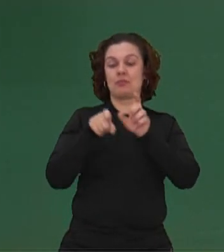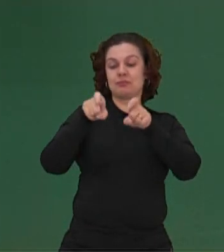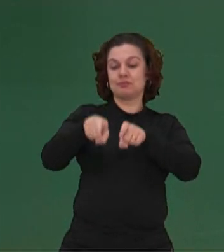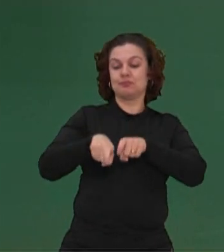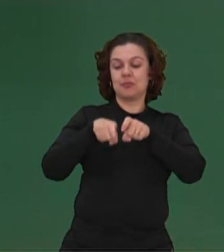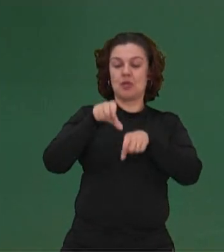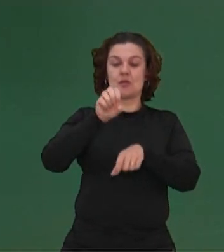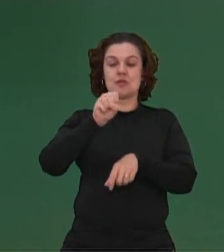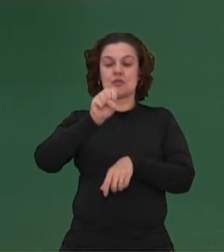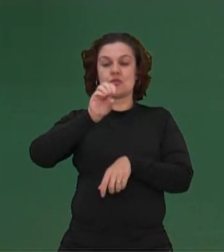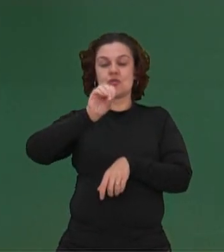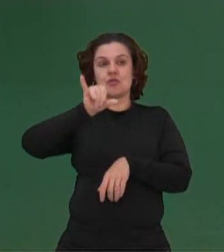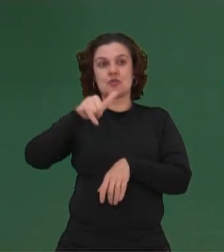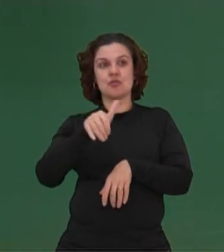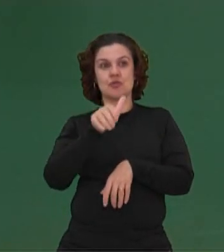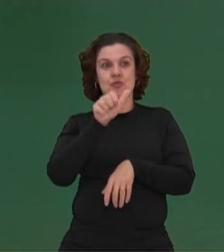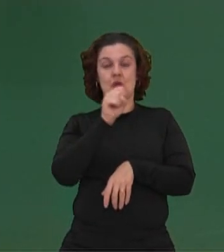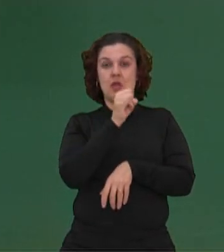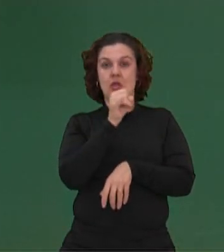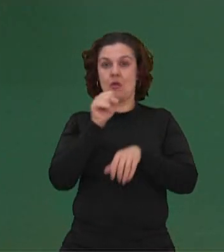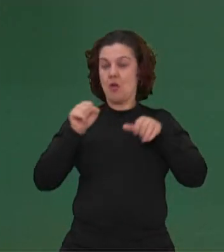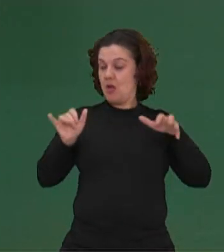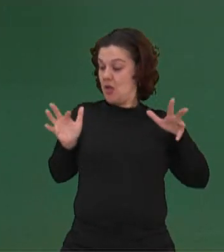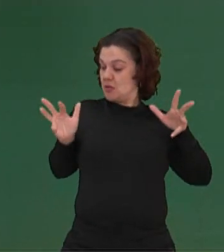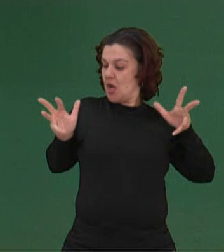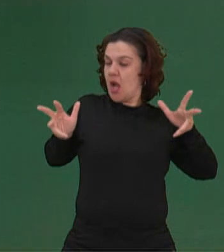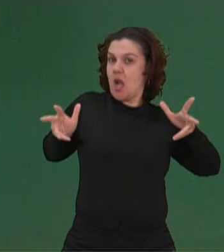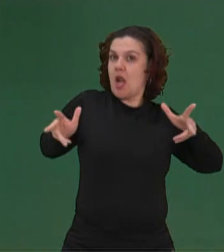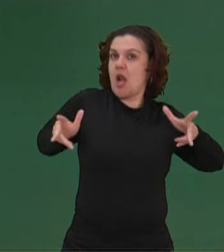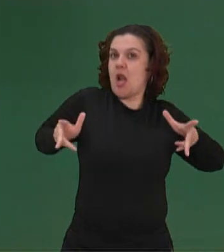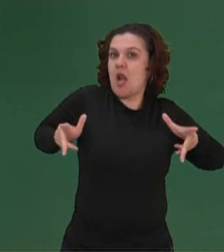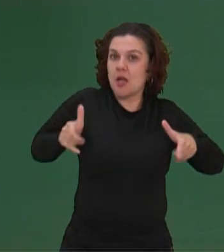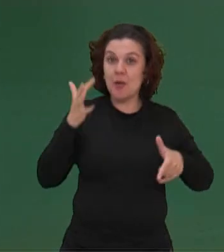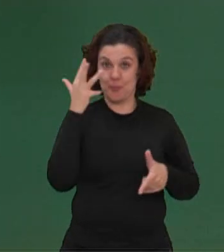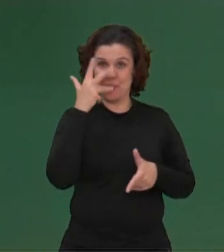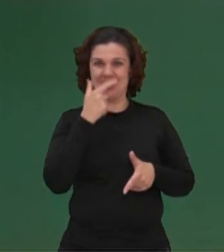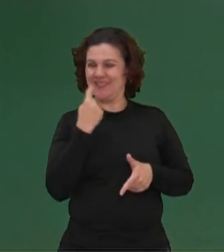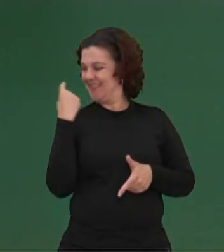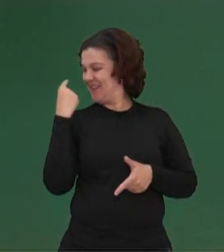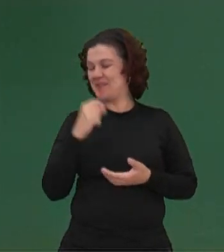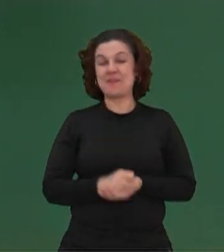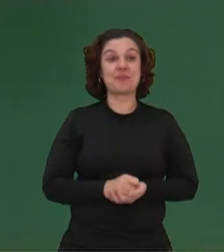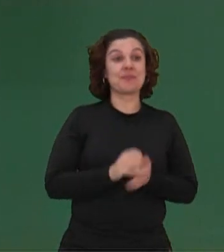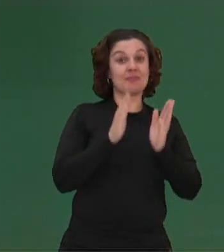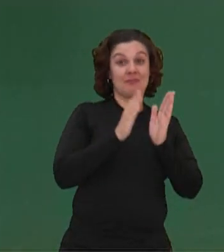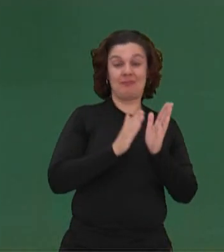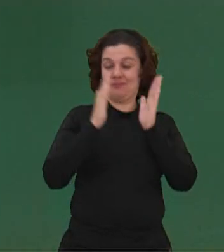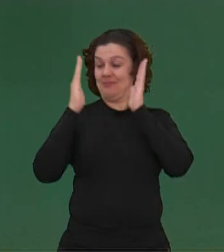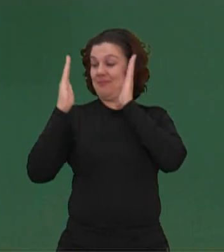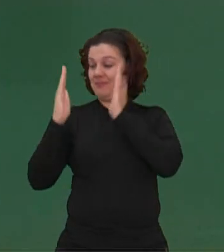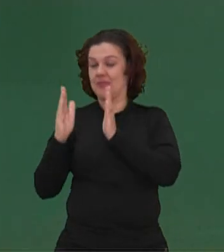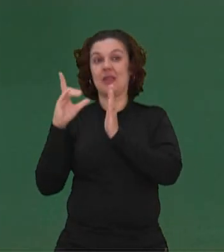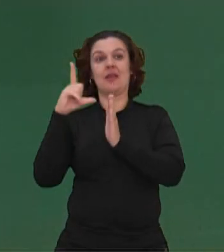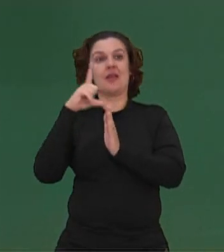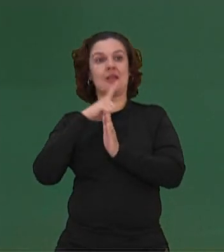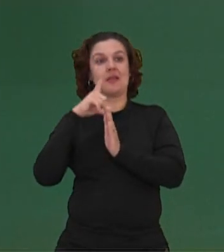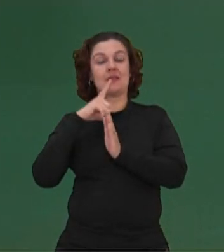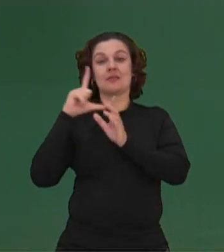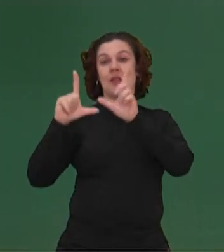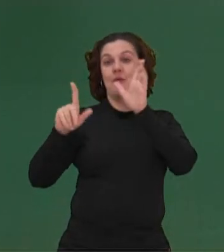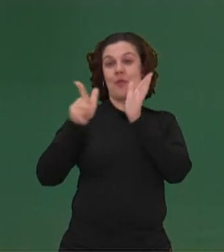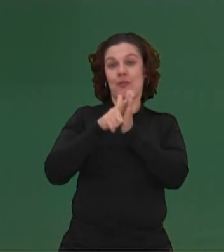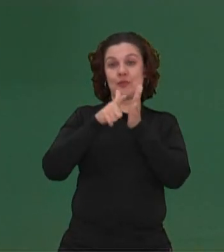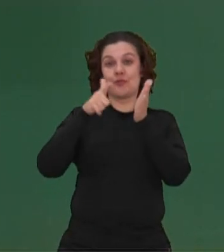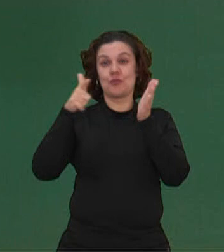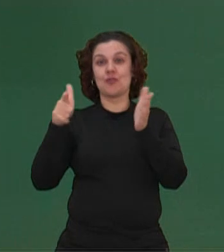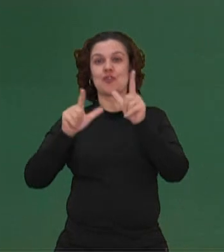então, e algumas colheitadeiras formando essa imagem que fica até bonita. Do lado direito, você tem uma reportagem do